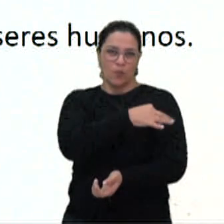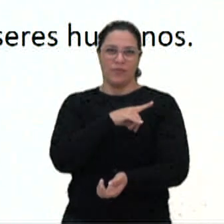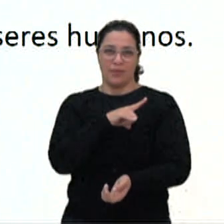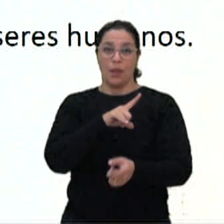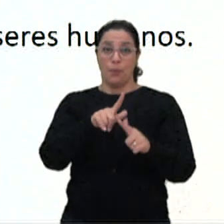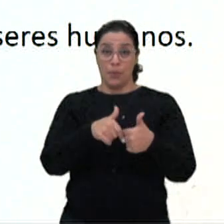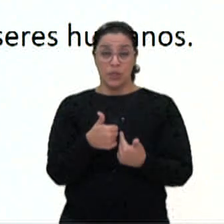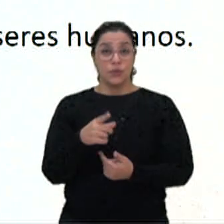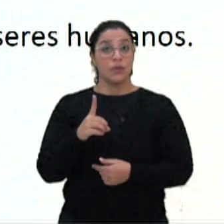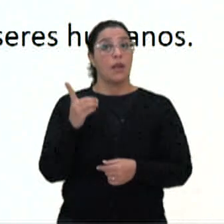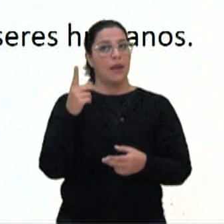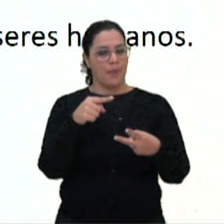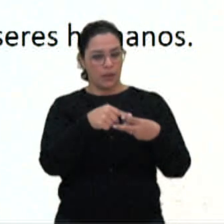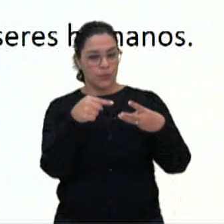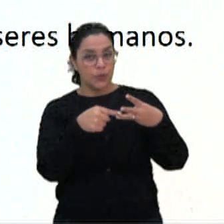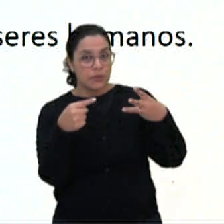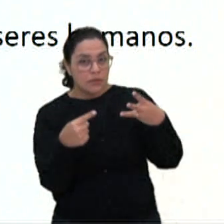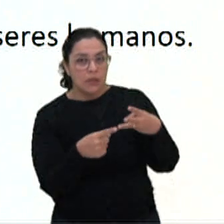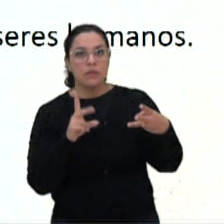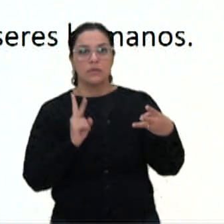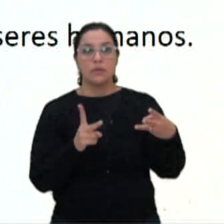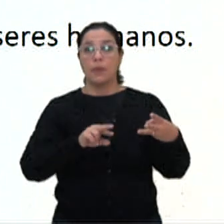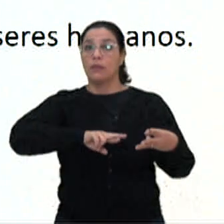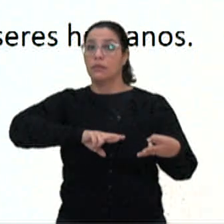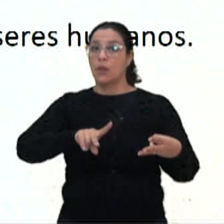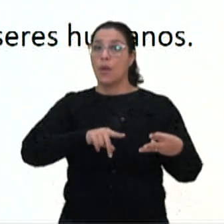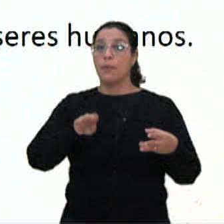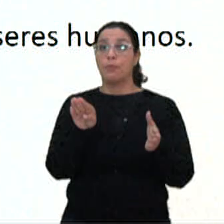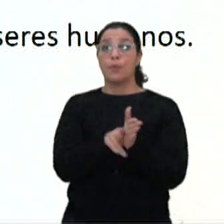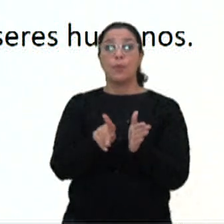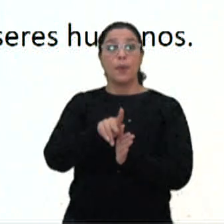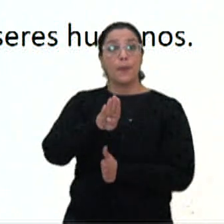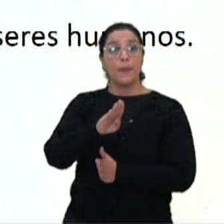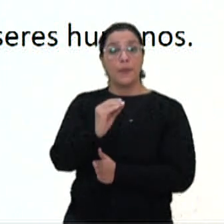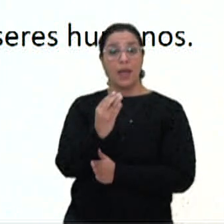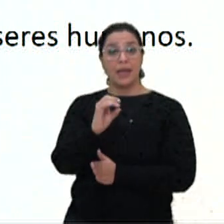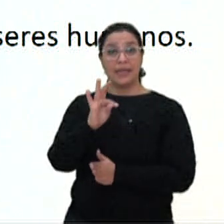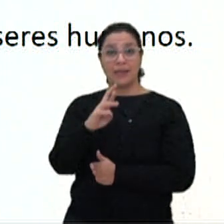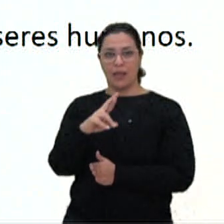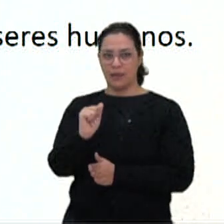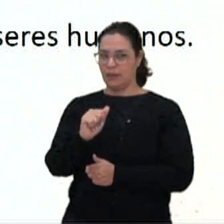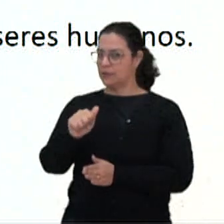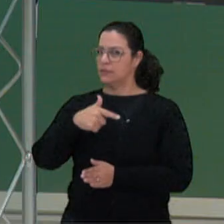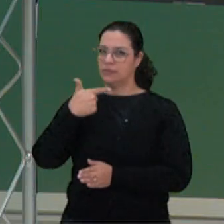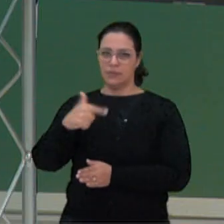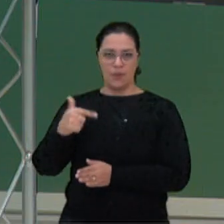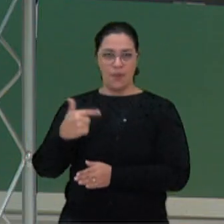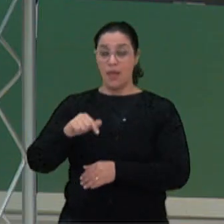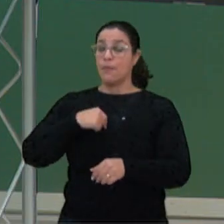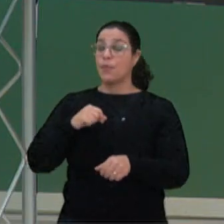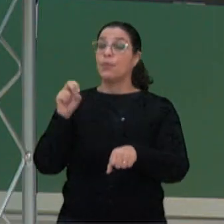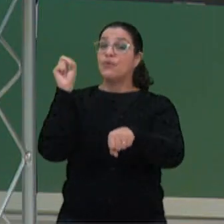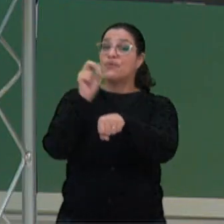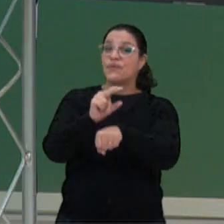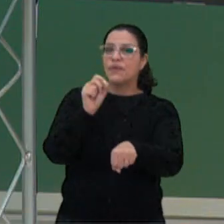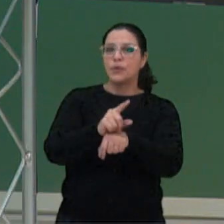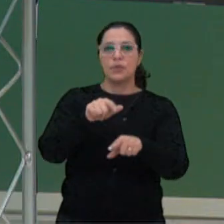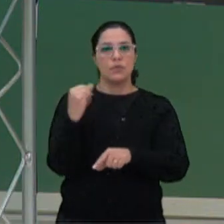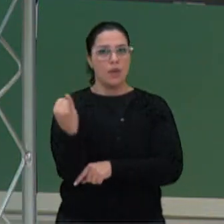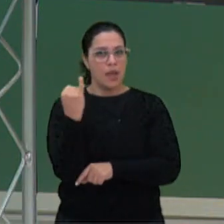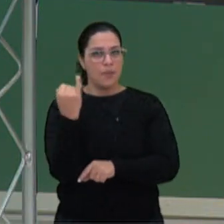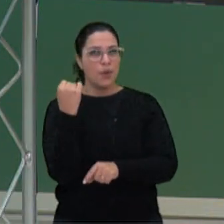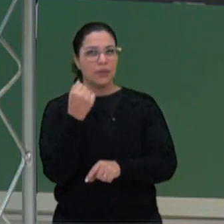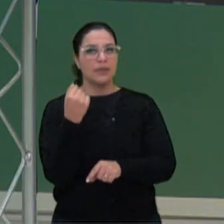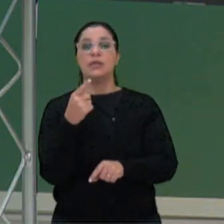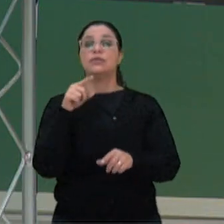que dengue, zika, chikungunya e febre amarela não são doenças bacterianas, são doenças virais, tá? Então, isso que tem de importante nessa questão, na